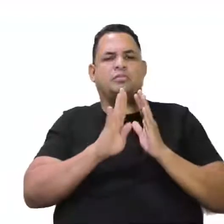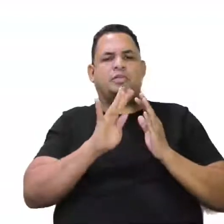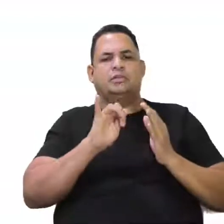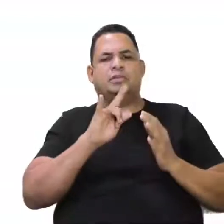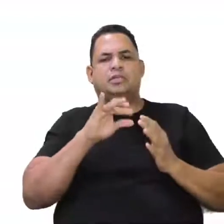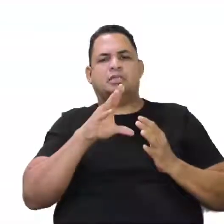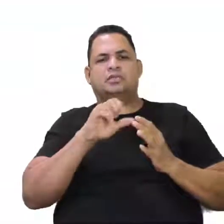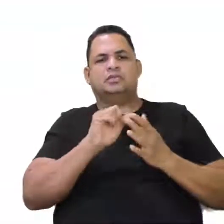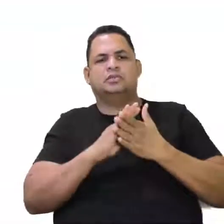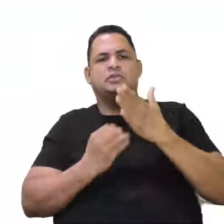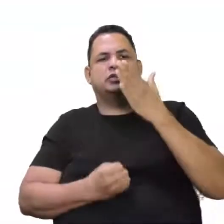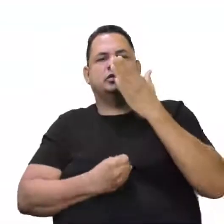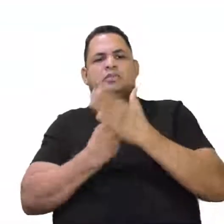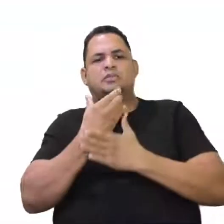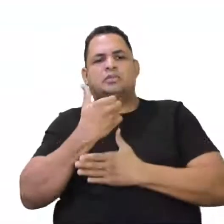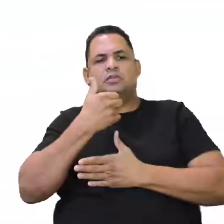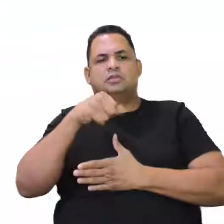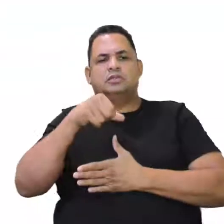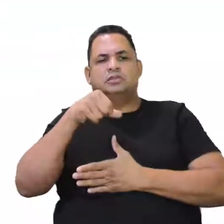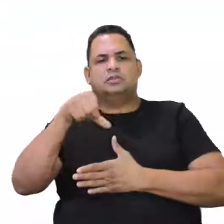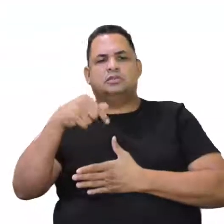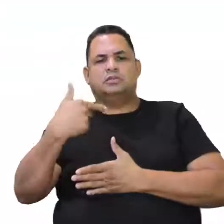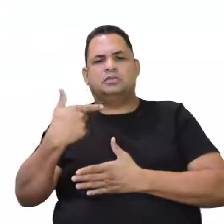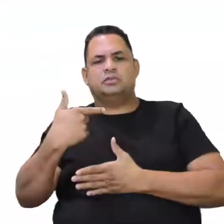de biopirataria surgiu em